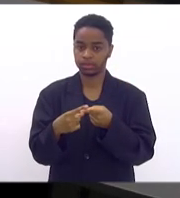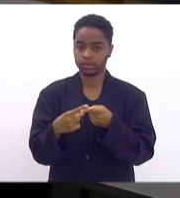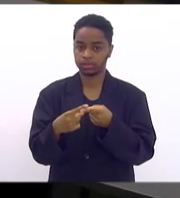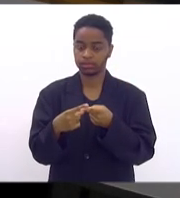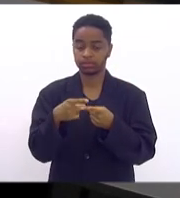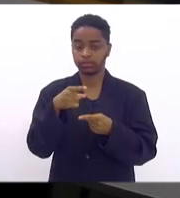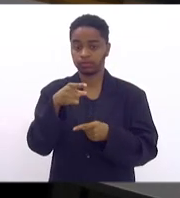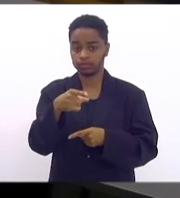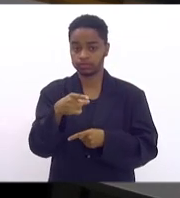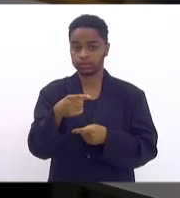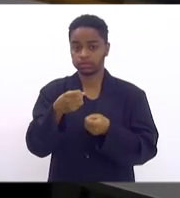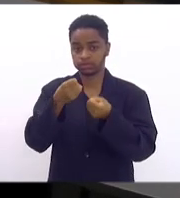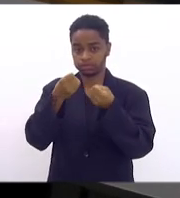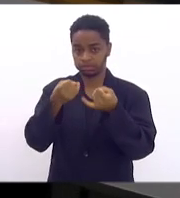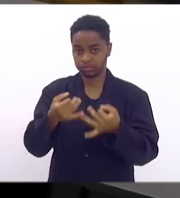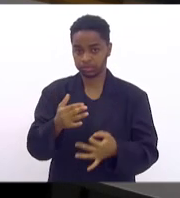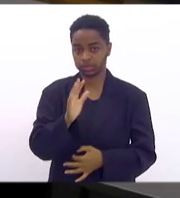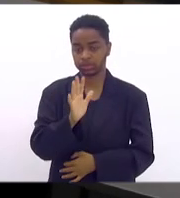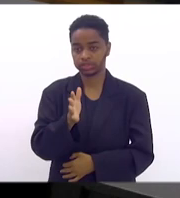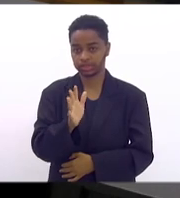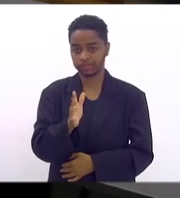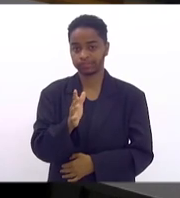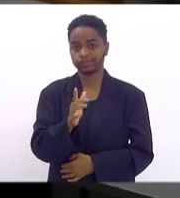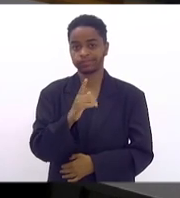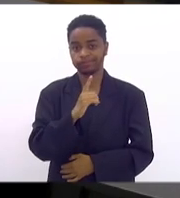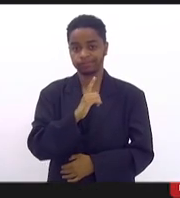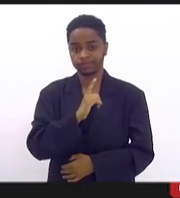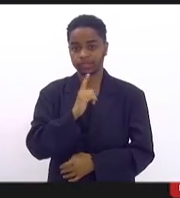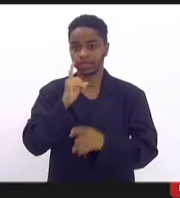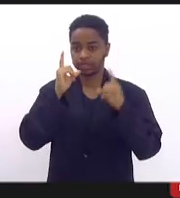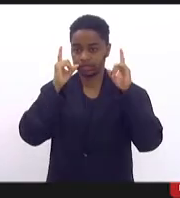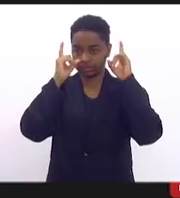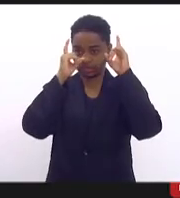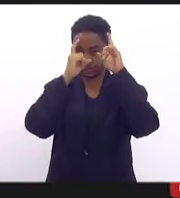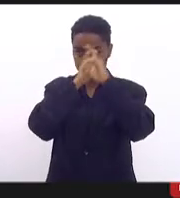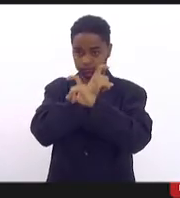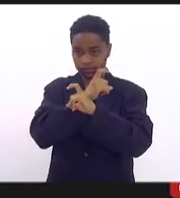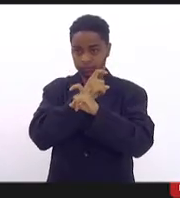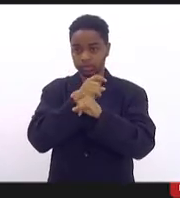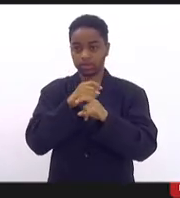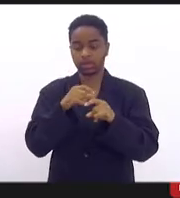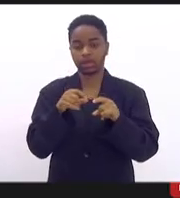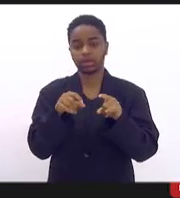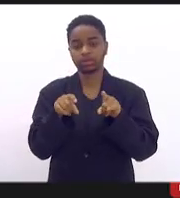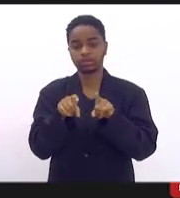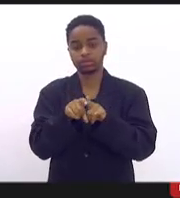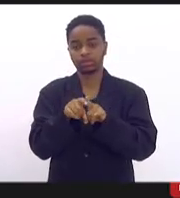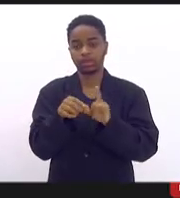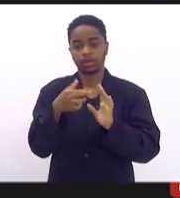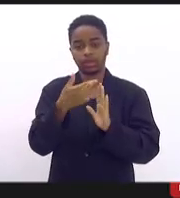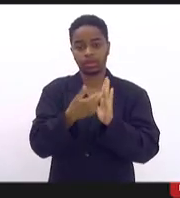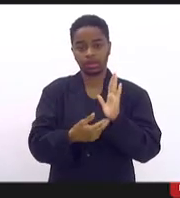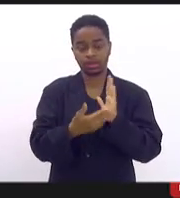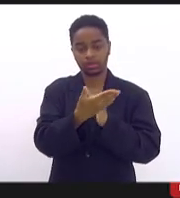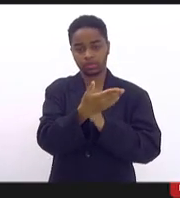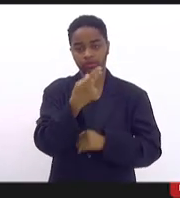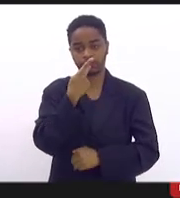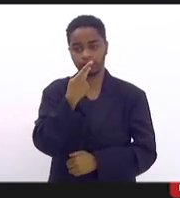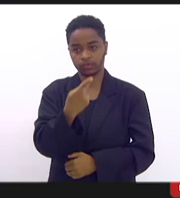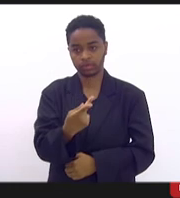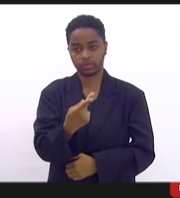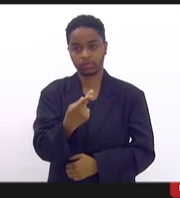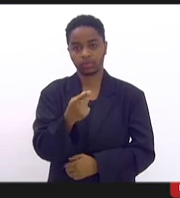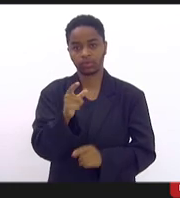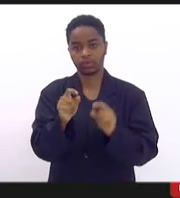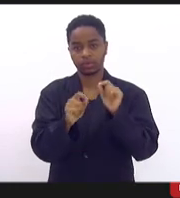Excelência relatou aí a dificuldade e o relator reafirmou que